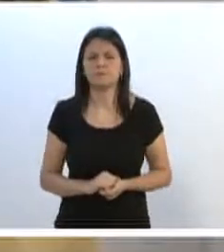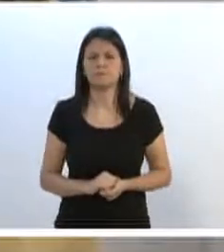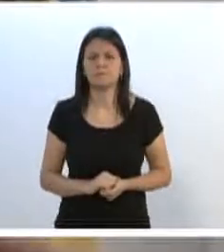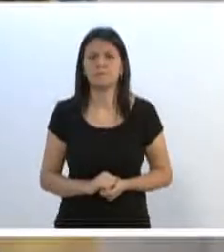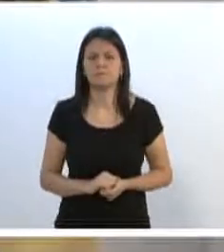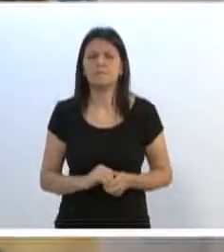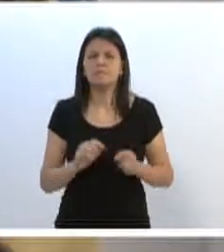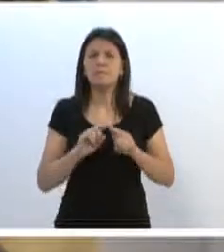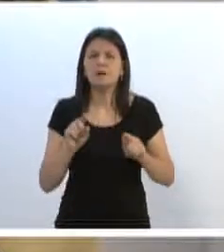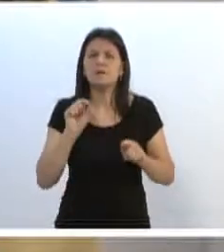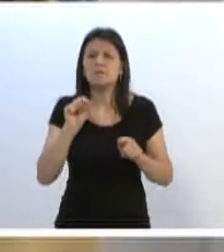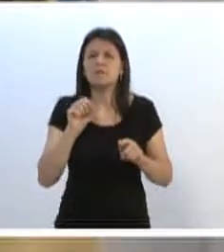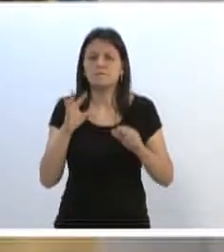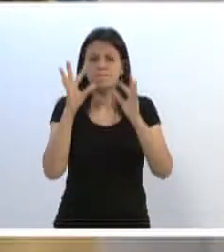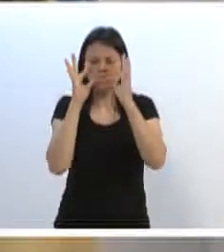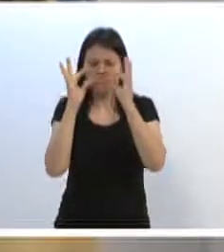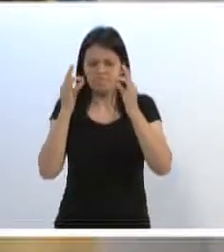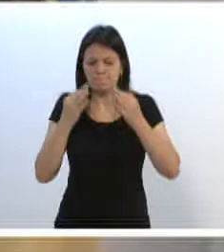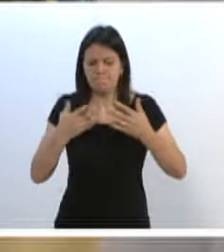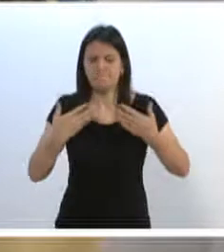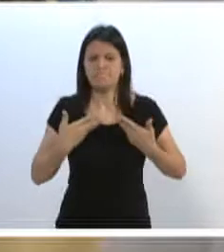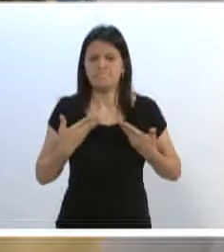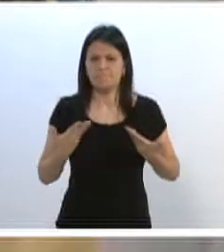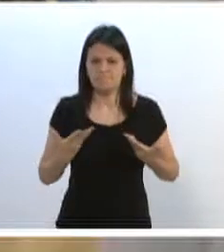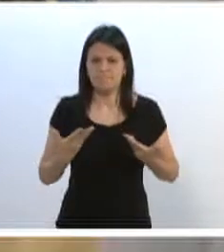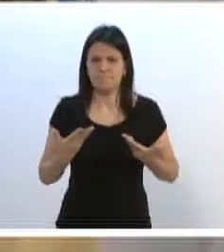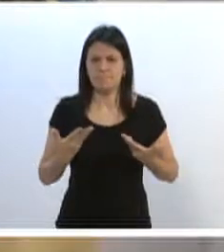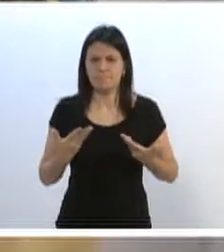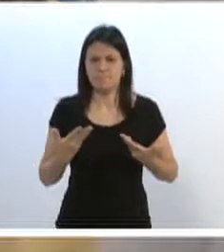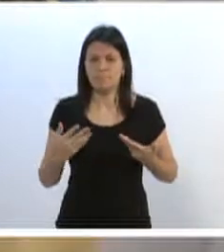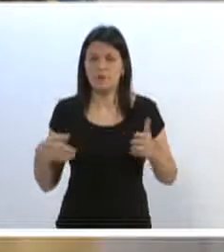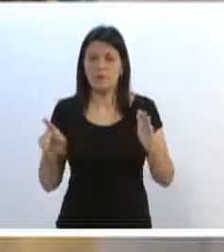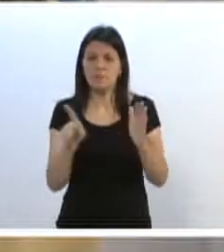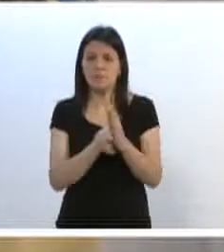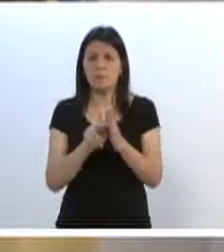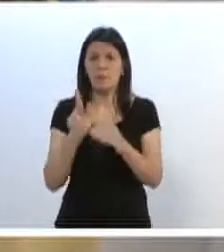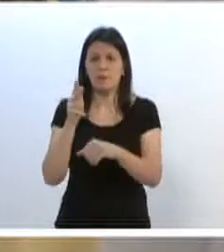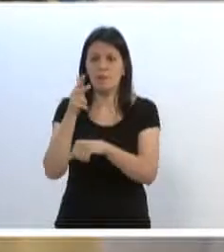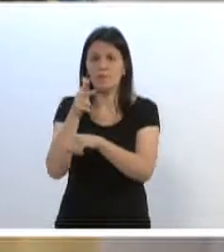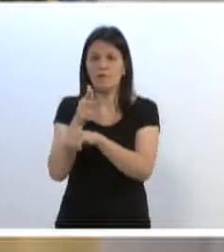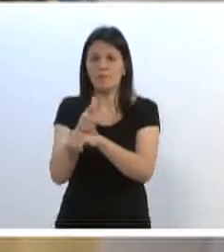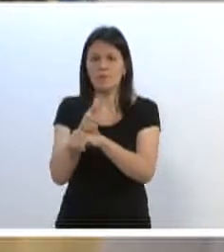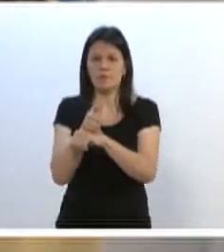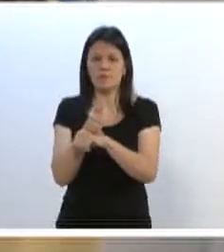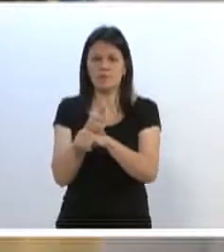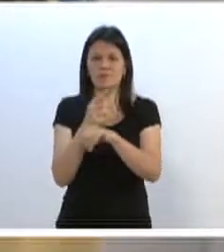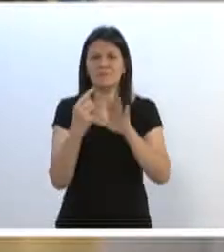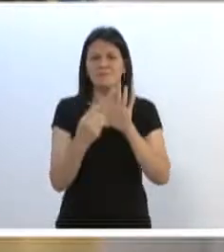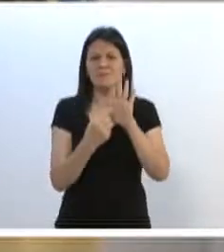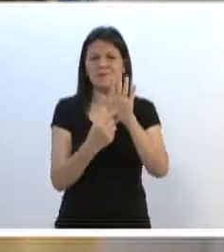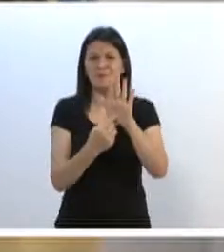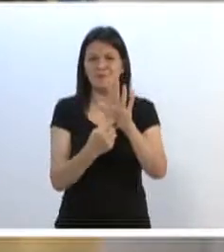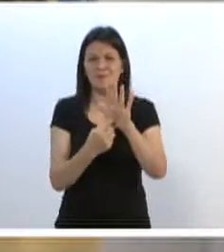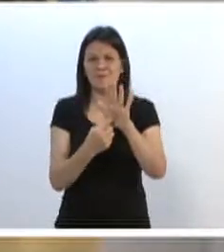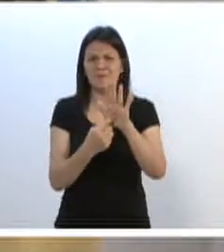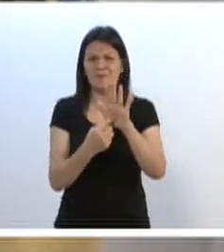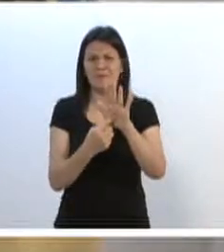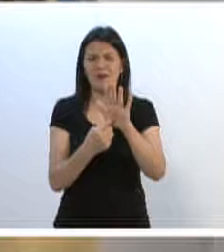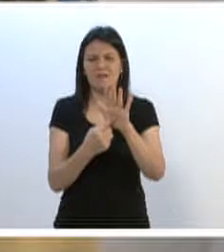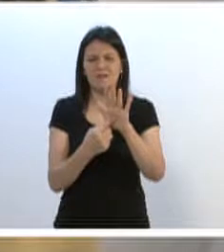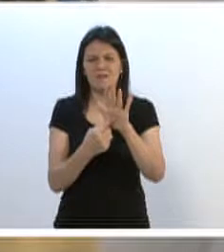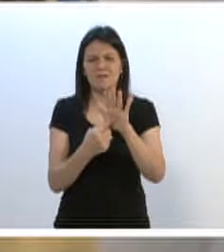chama a atenção é o próprio vídeo que circulou há poucos